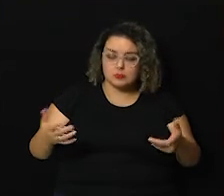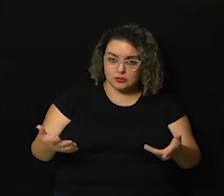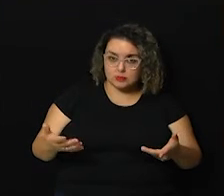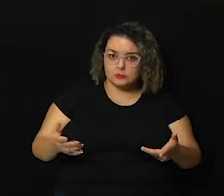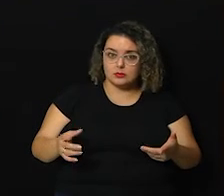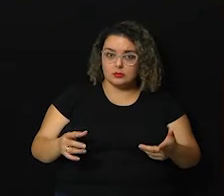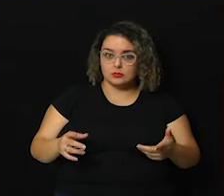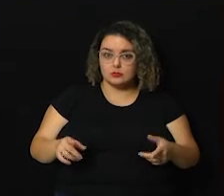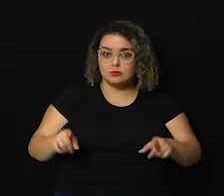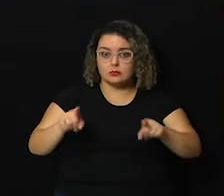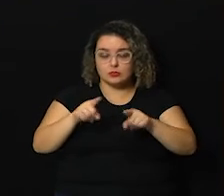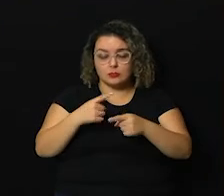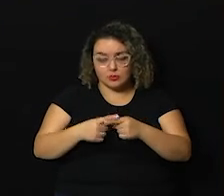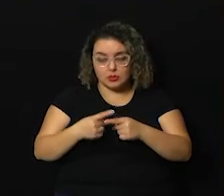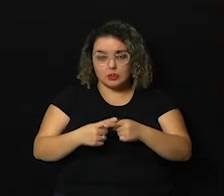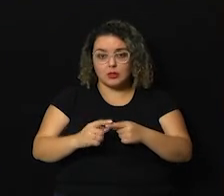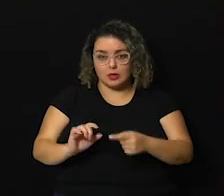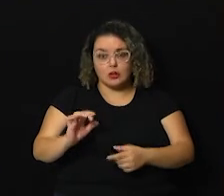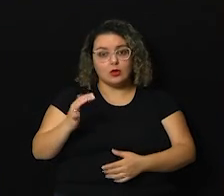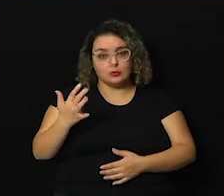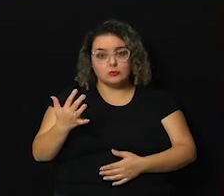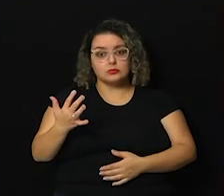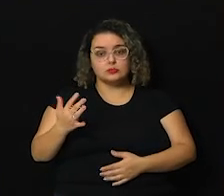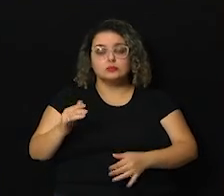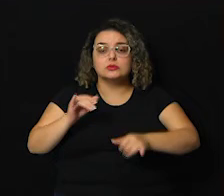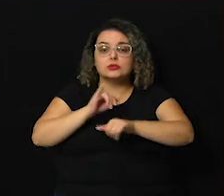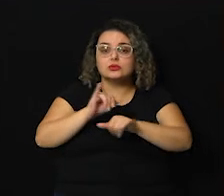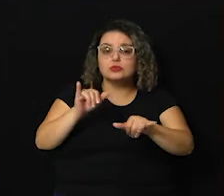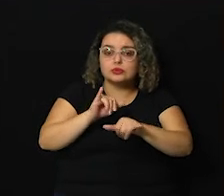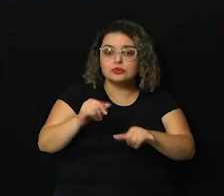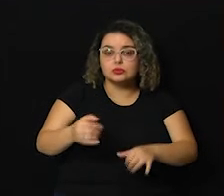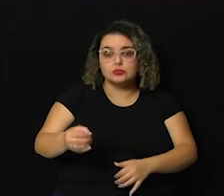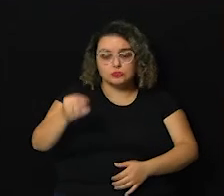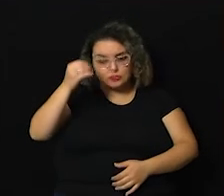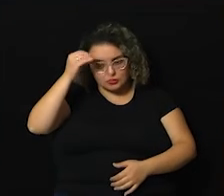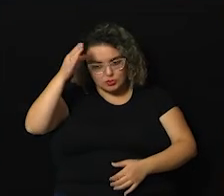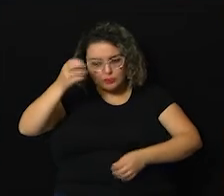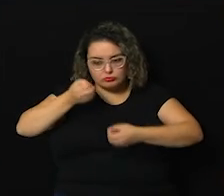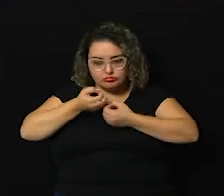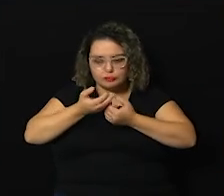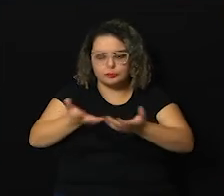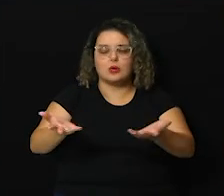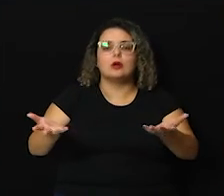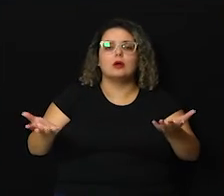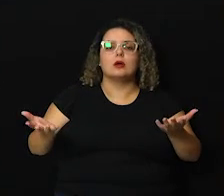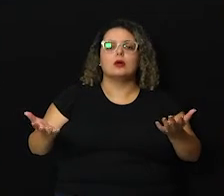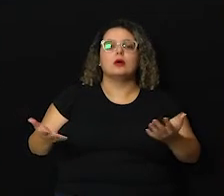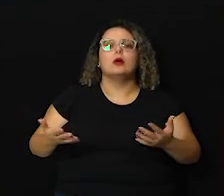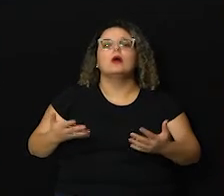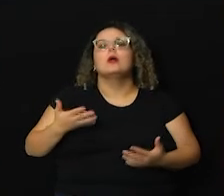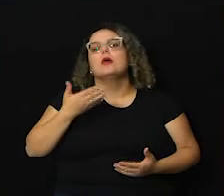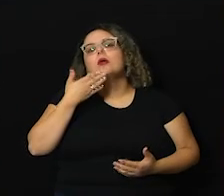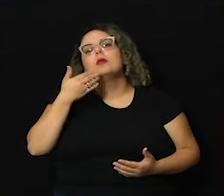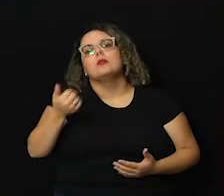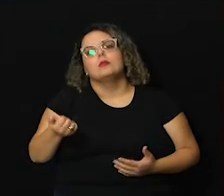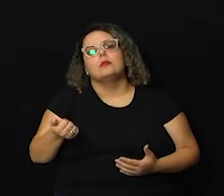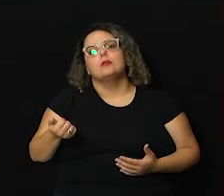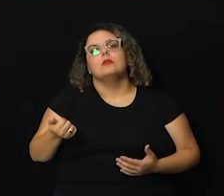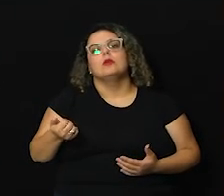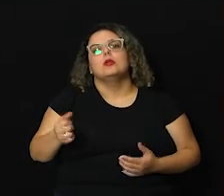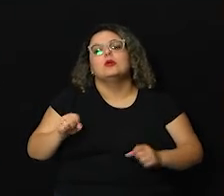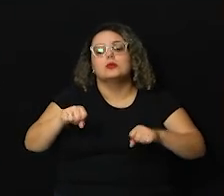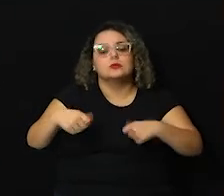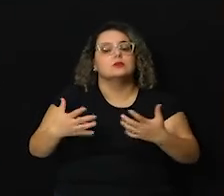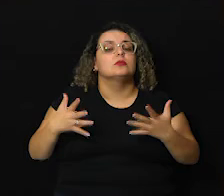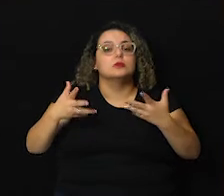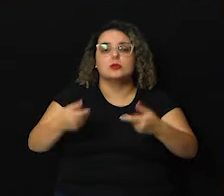pessoas porque isso existe e divulgar conhecimento, porque a melhor arma para todos é o conhecimento.